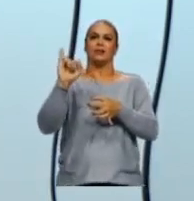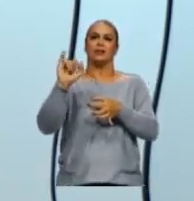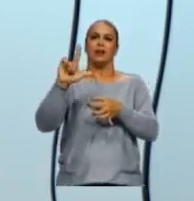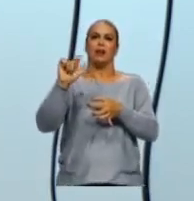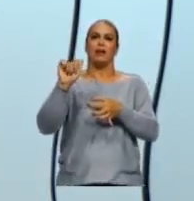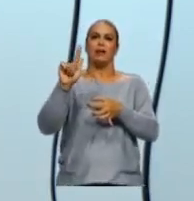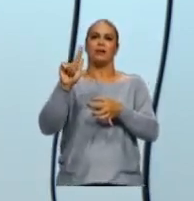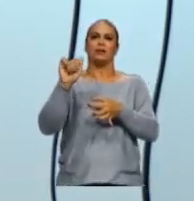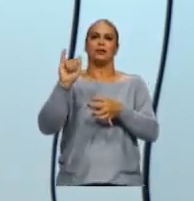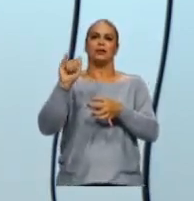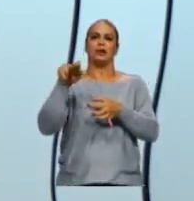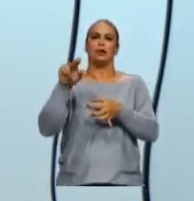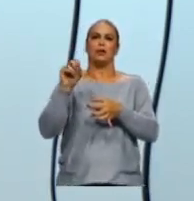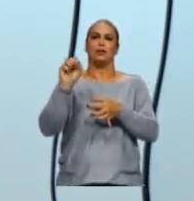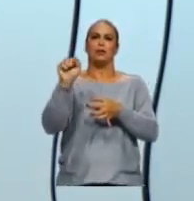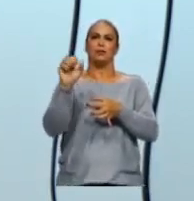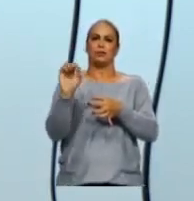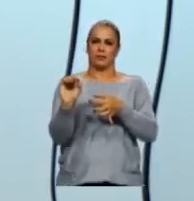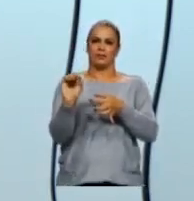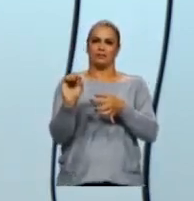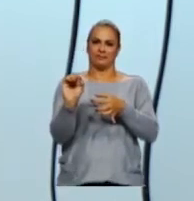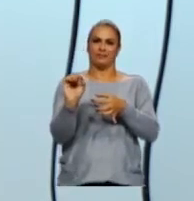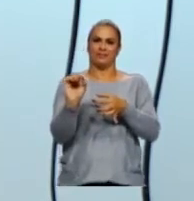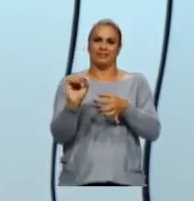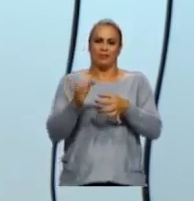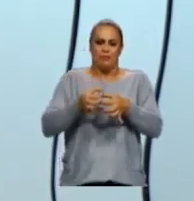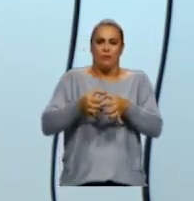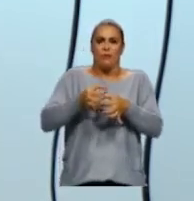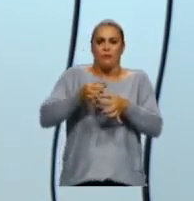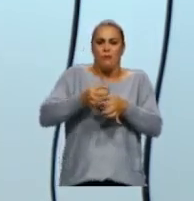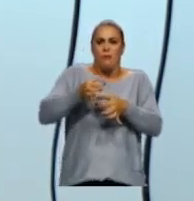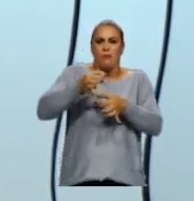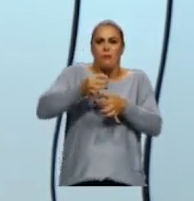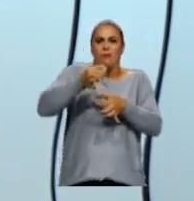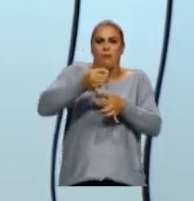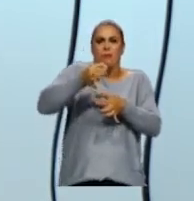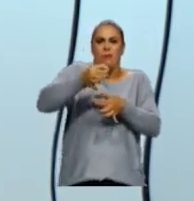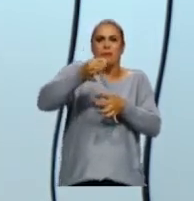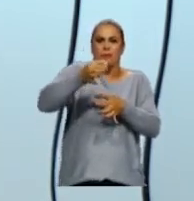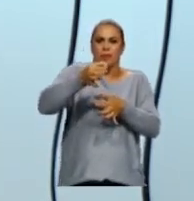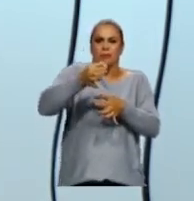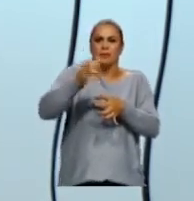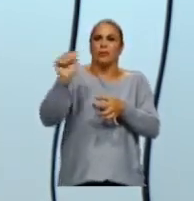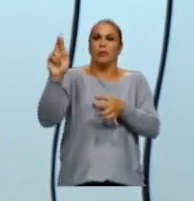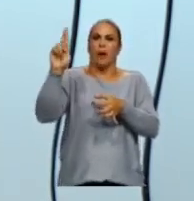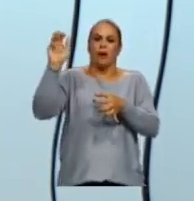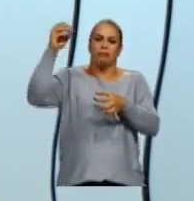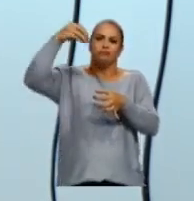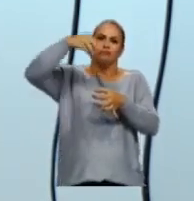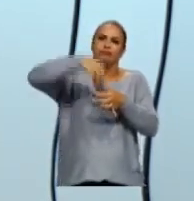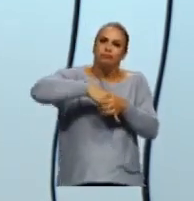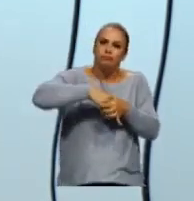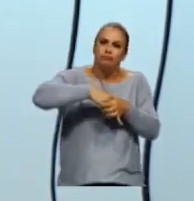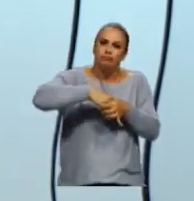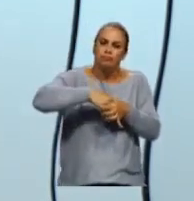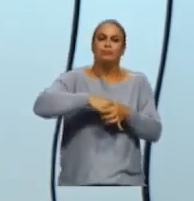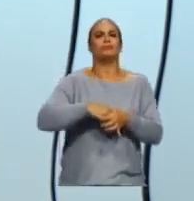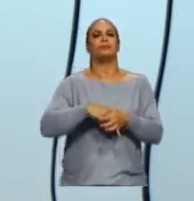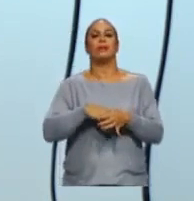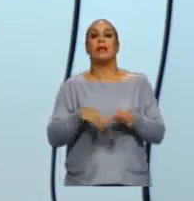perceber mais ou menos como que é a traqueia. Então, a traqueia, ela vai ser para passagem do ar. A traqueia ainda ela vai